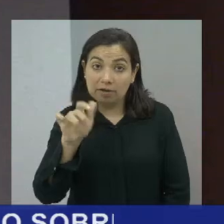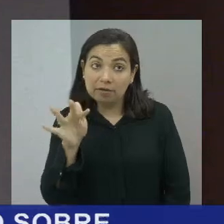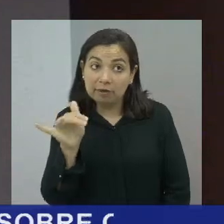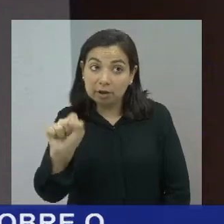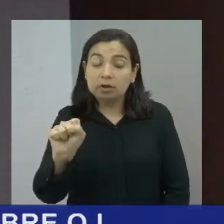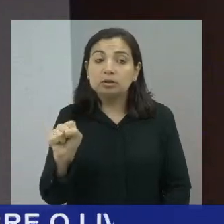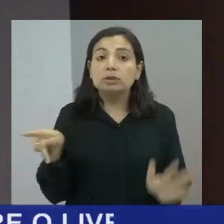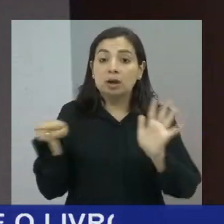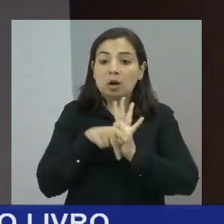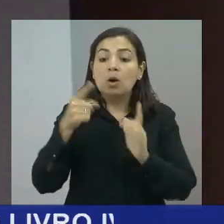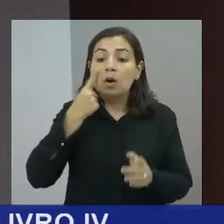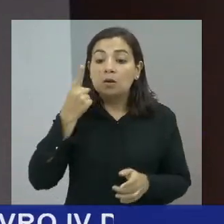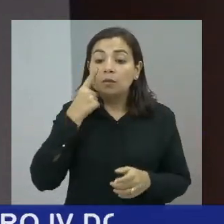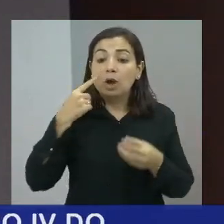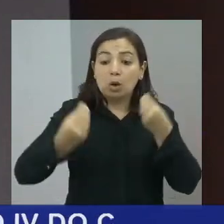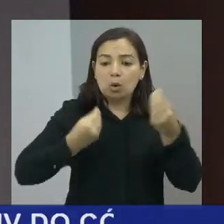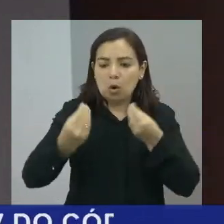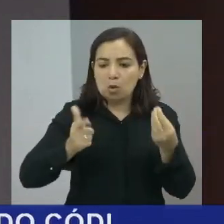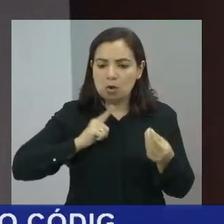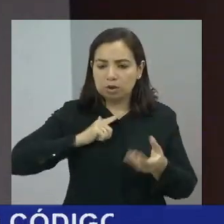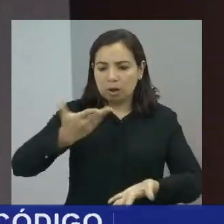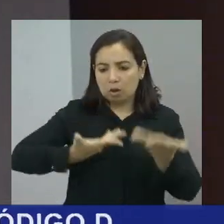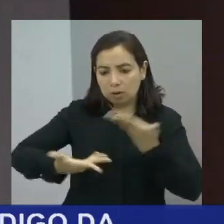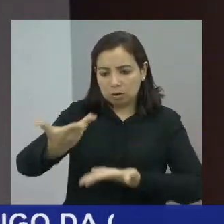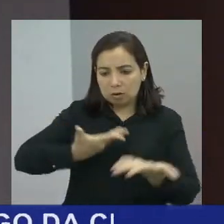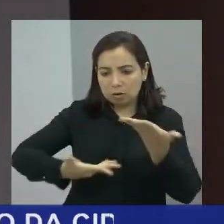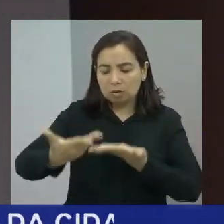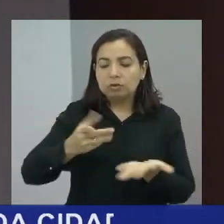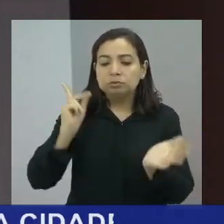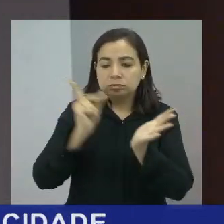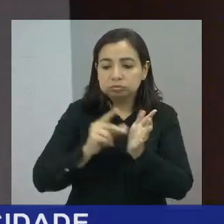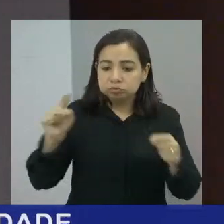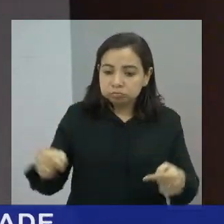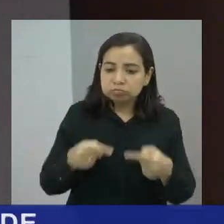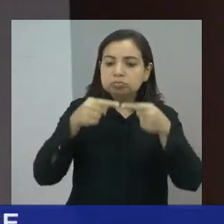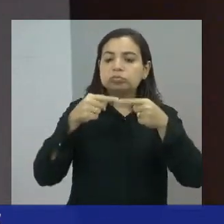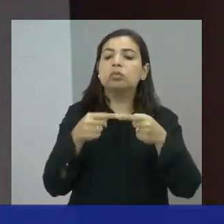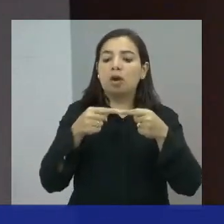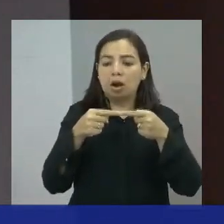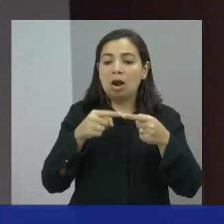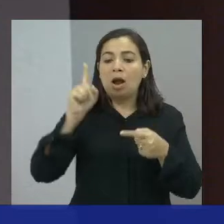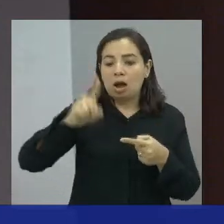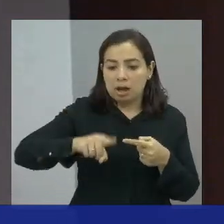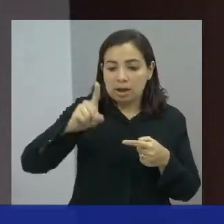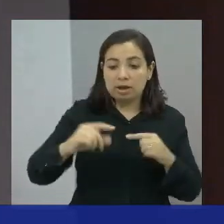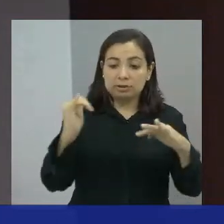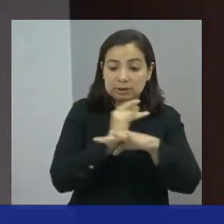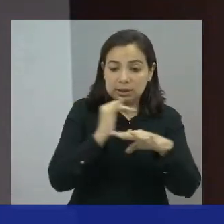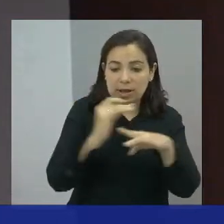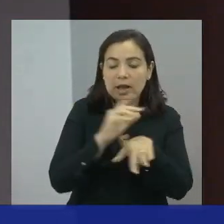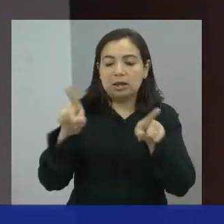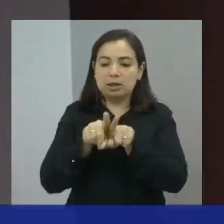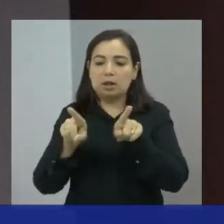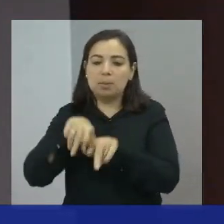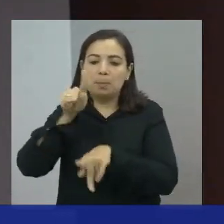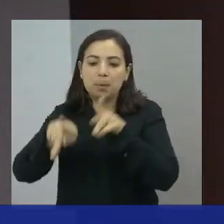urbana, para promover a convivência harmônica e equilibrada entre as pessoas e a cidade de